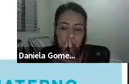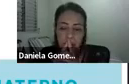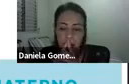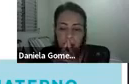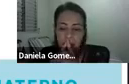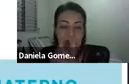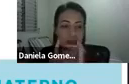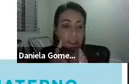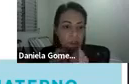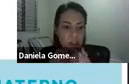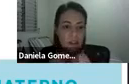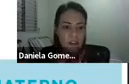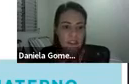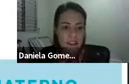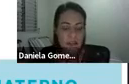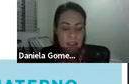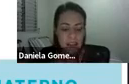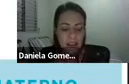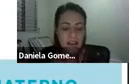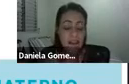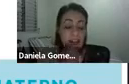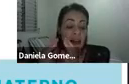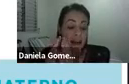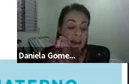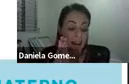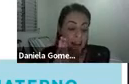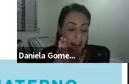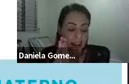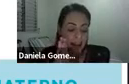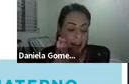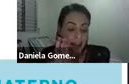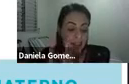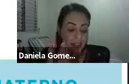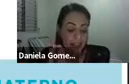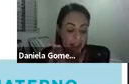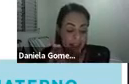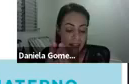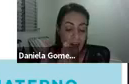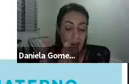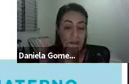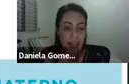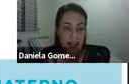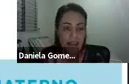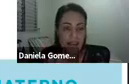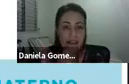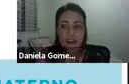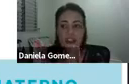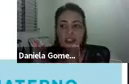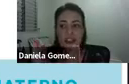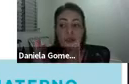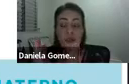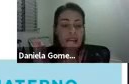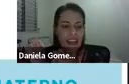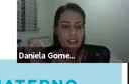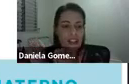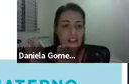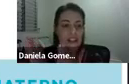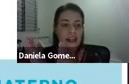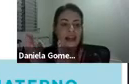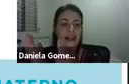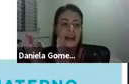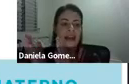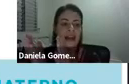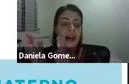acontecer, inclusive eu tive essa experiência, às vezes acontece de no